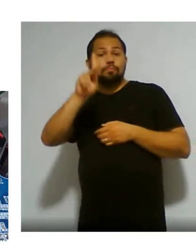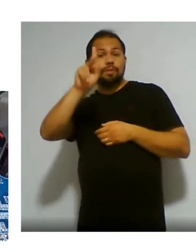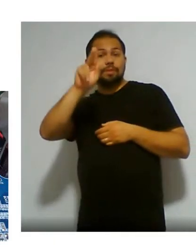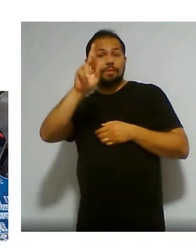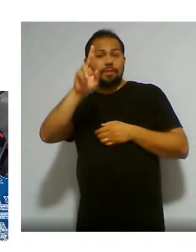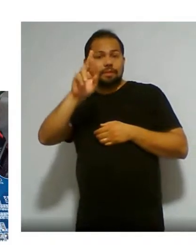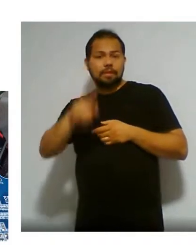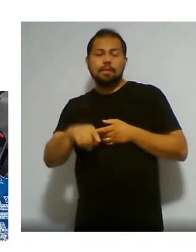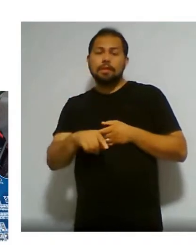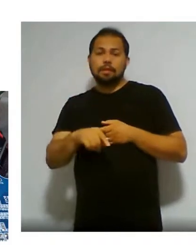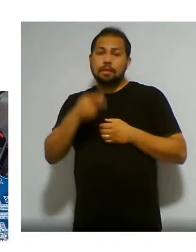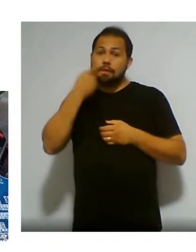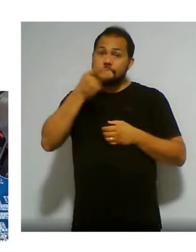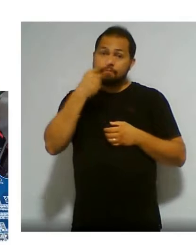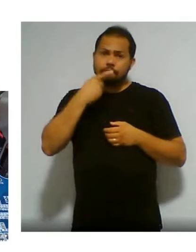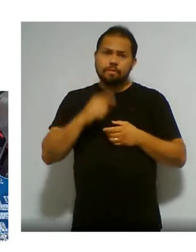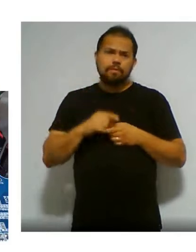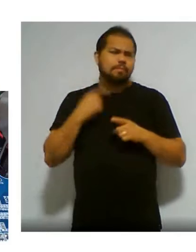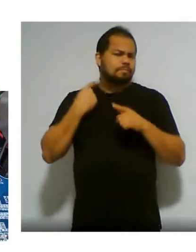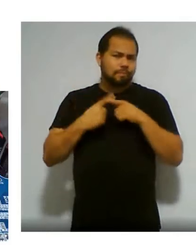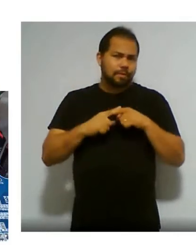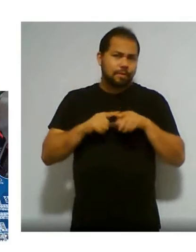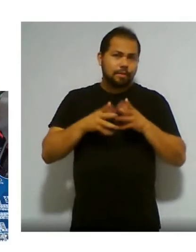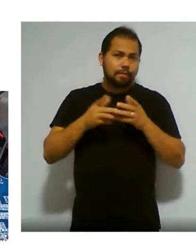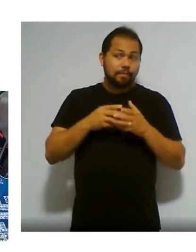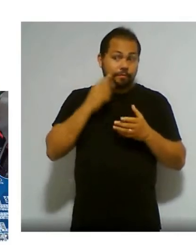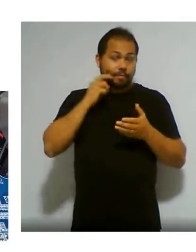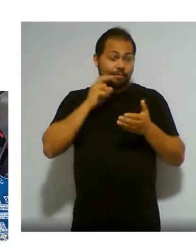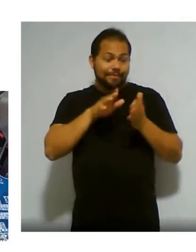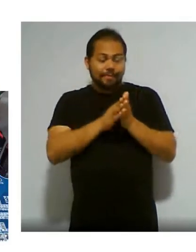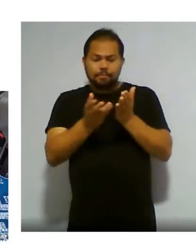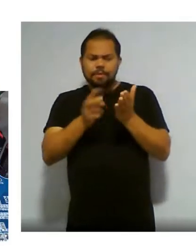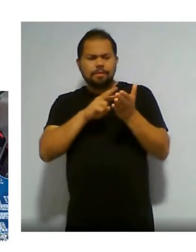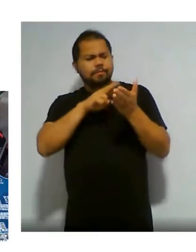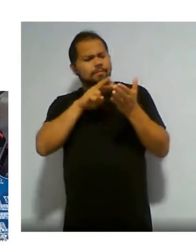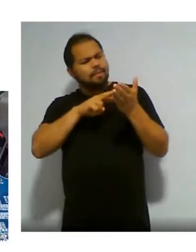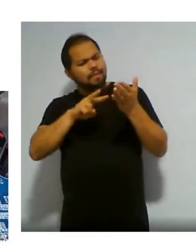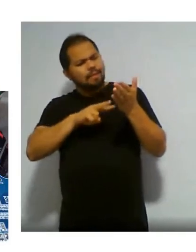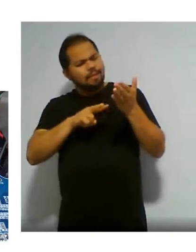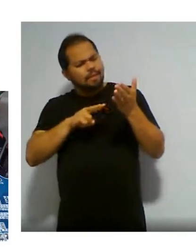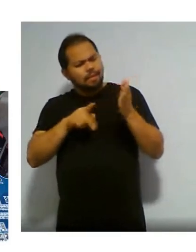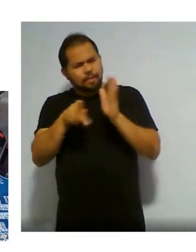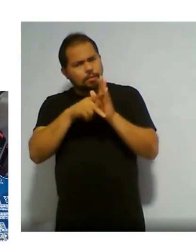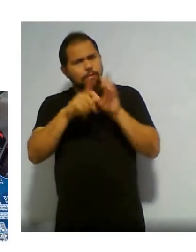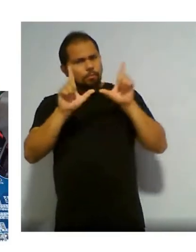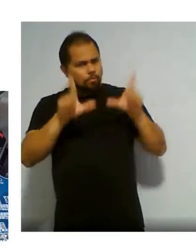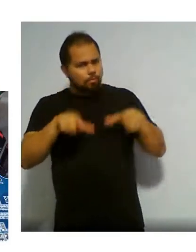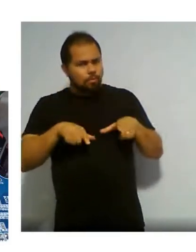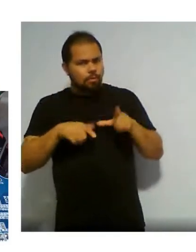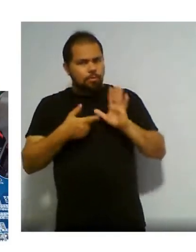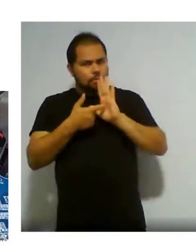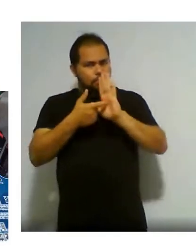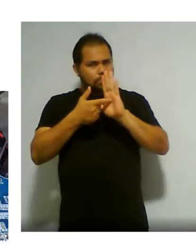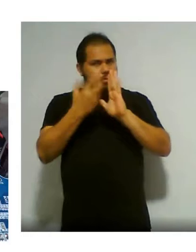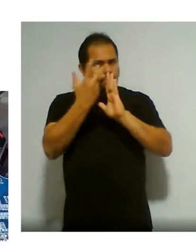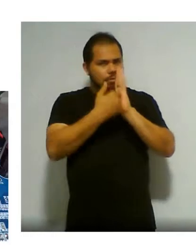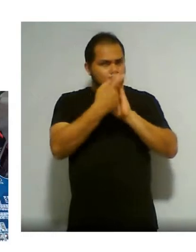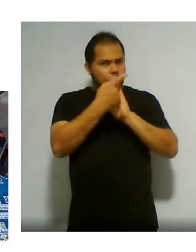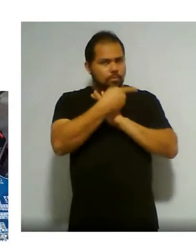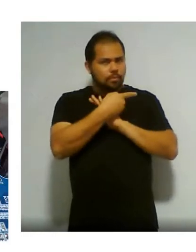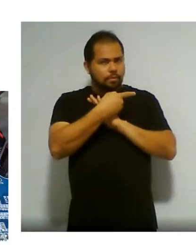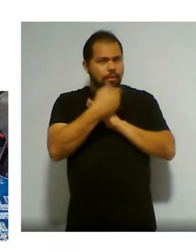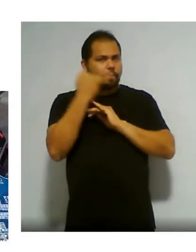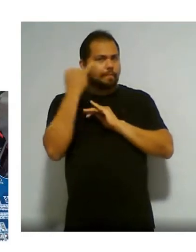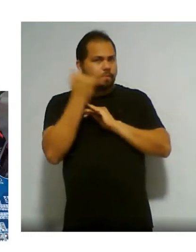exemplo. Porque quando você vai ler o manual dessa placa-mãe aqui, a gente está vendo só um pedaço dela, mas quando a gente vai ler o manual dessa placa-mãe, ele vai dizer, ó, o